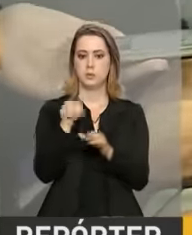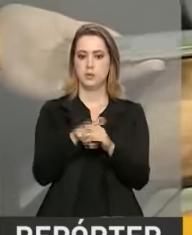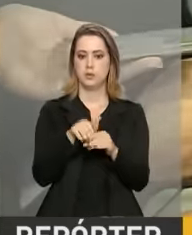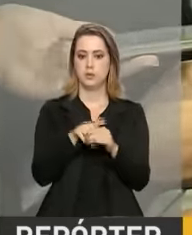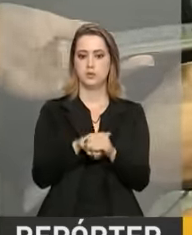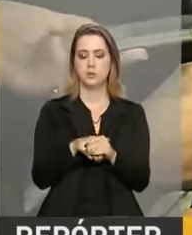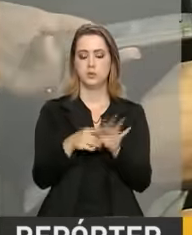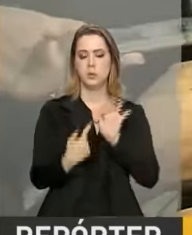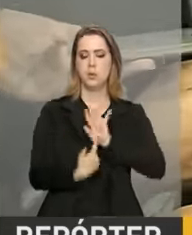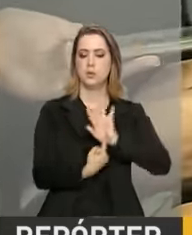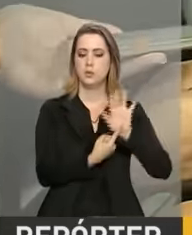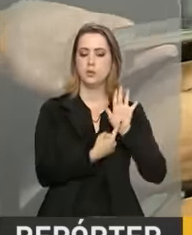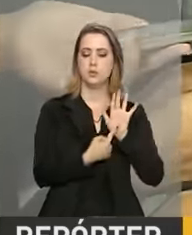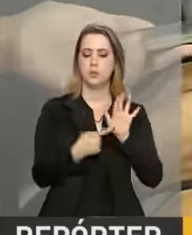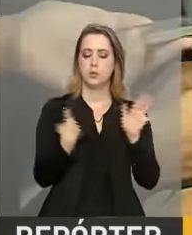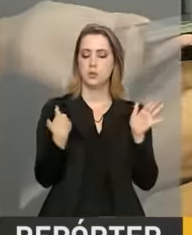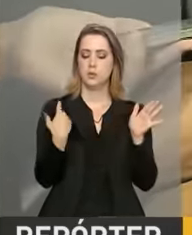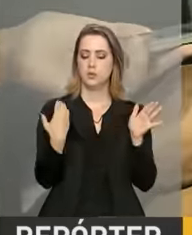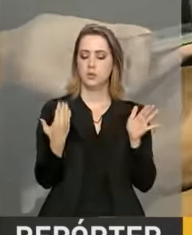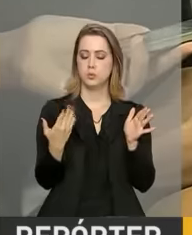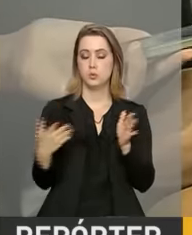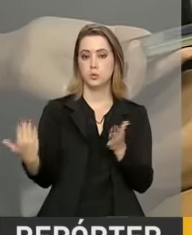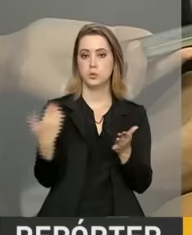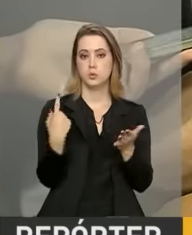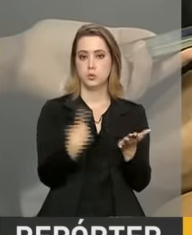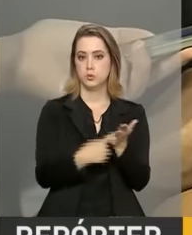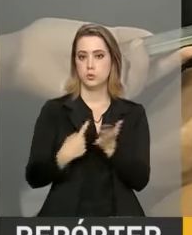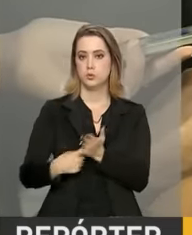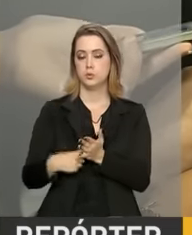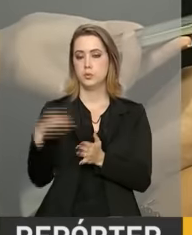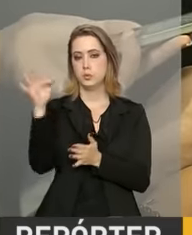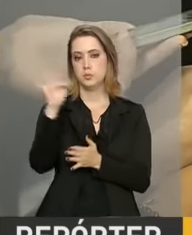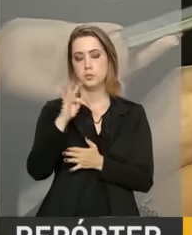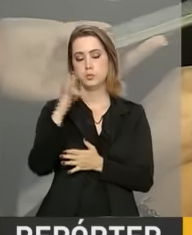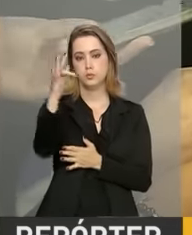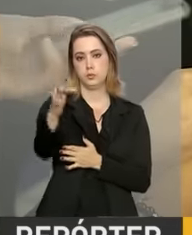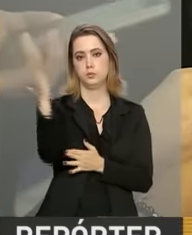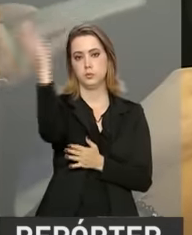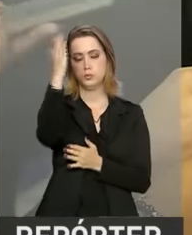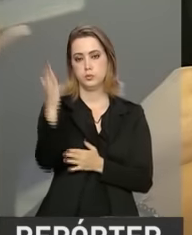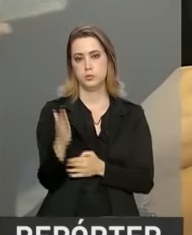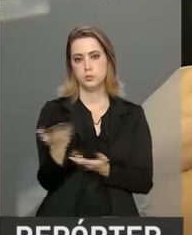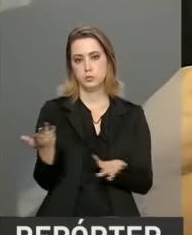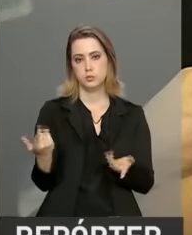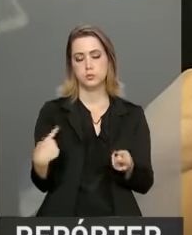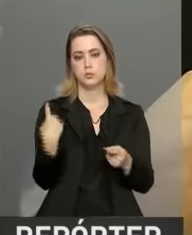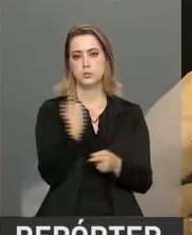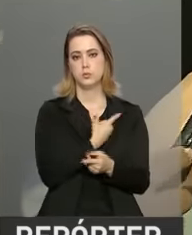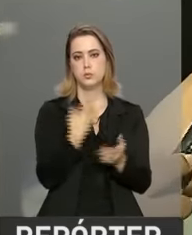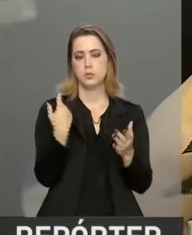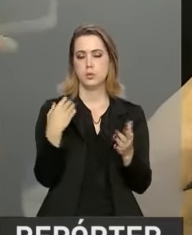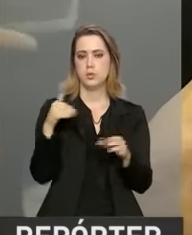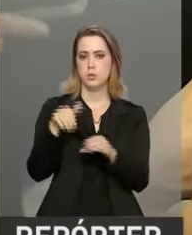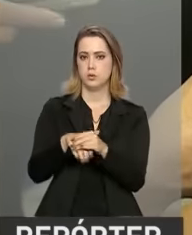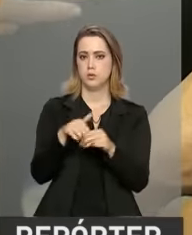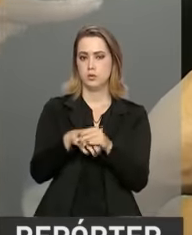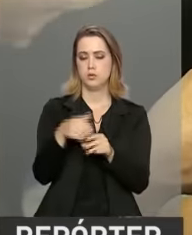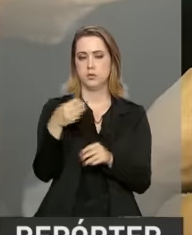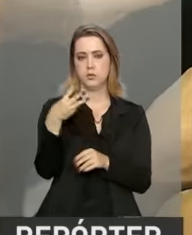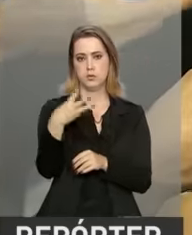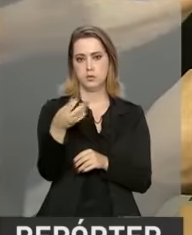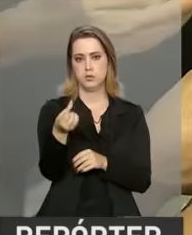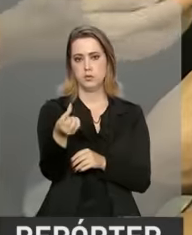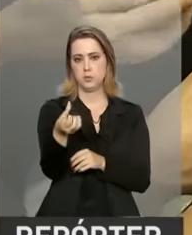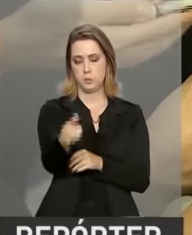de tudo, o compromisso que tem a base do governo com o futuro desse país. Não é uma votação com 366 votos.